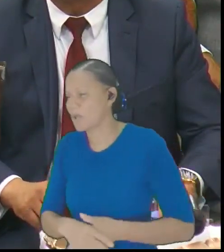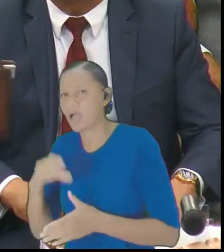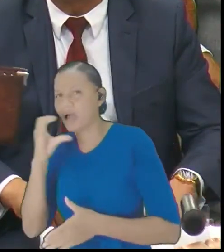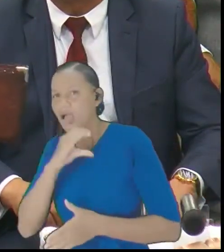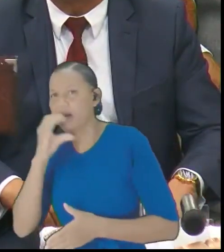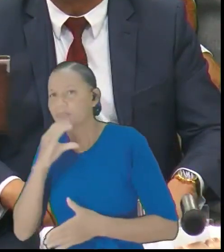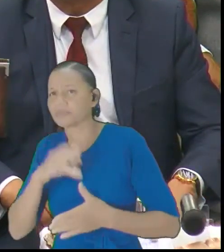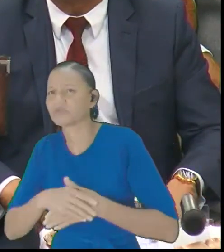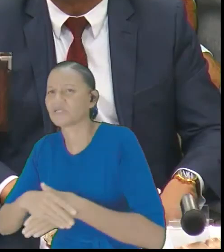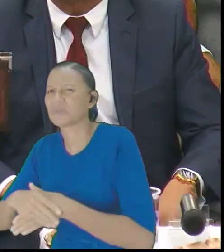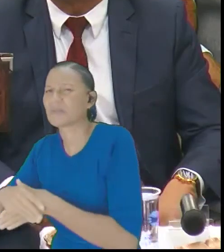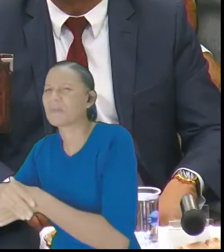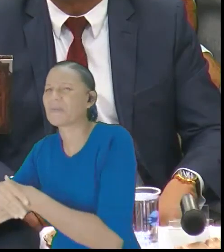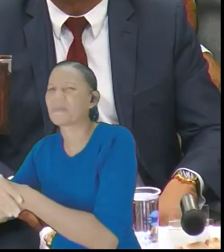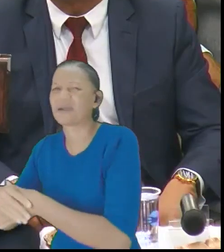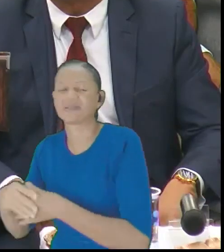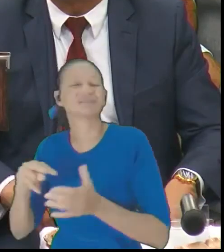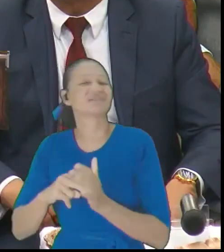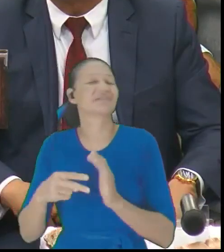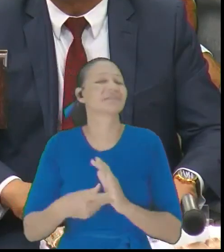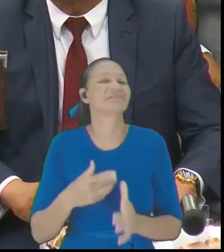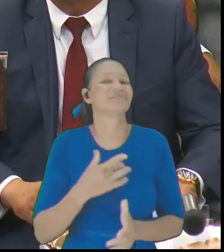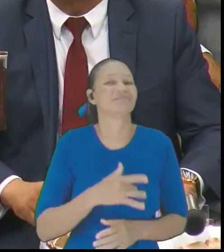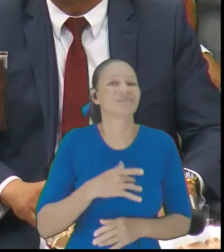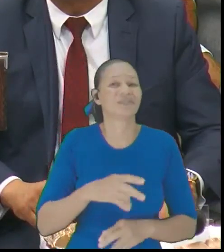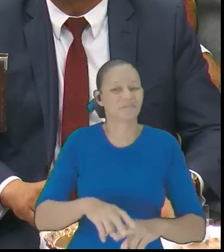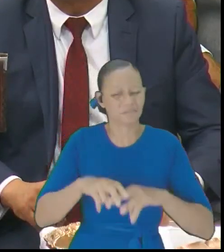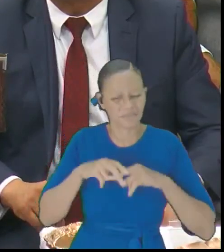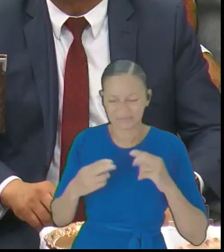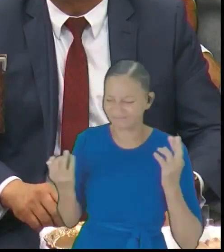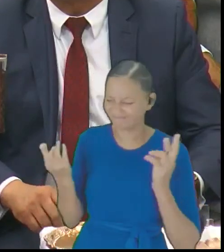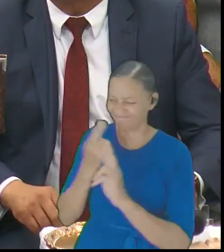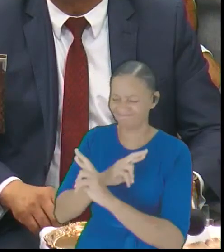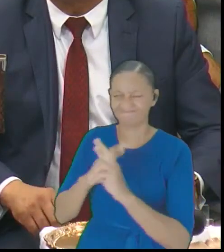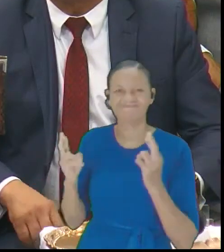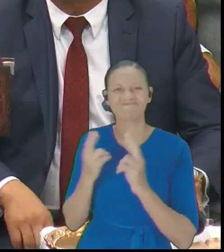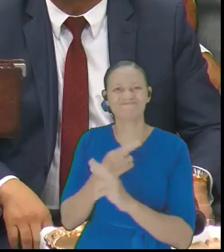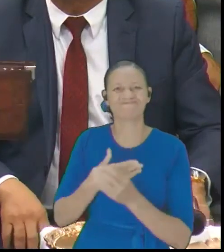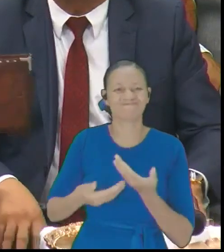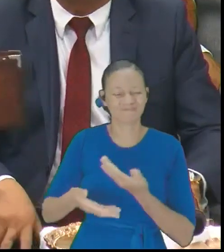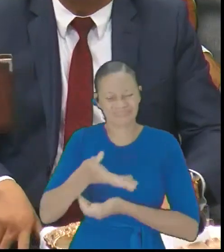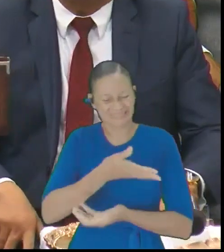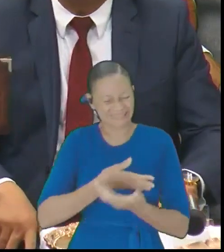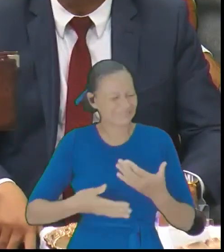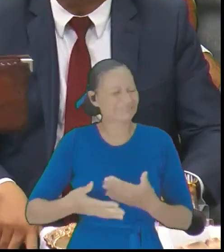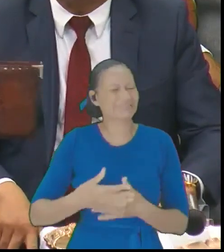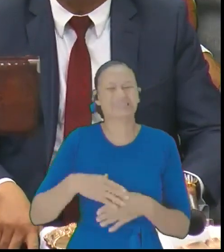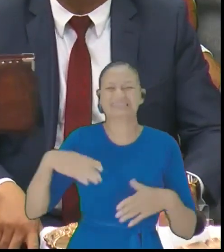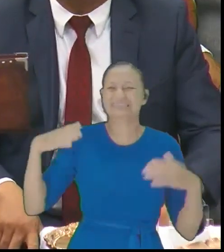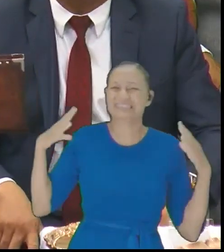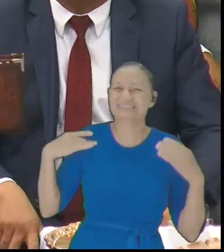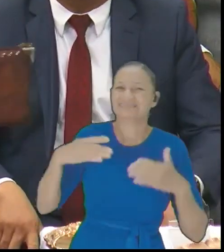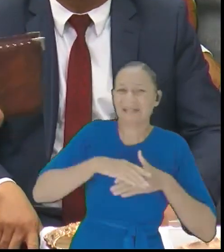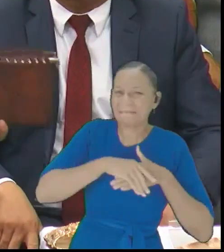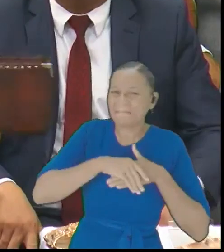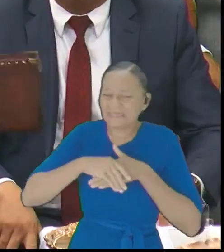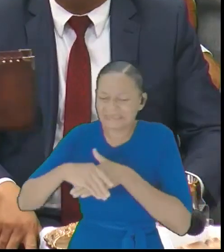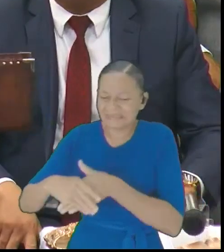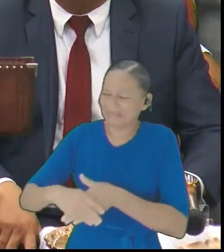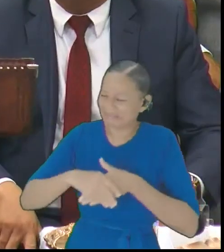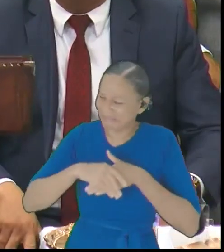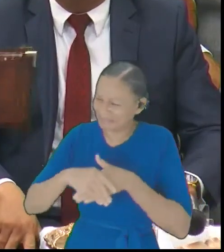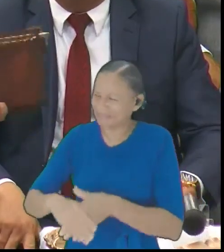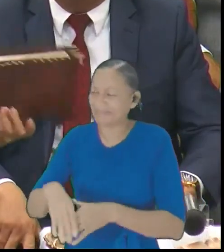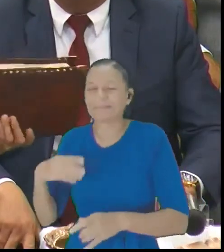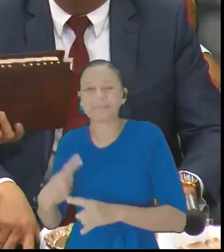apressando. Isso é misericórdia, irmão. Tudo por causa de um relacionamento. Ainda tem anjo lá te arrastando, pegando pela mão. Segura ele,